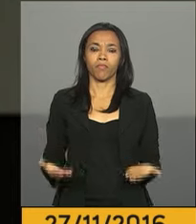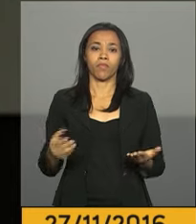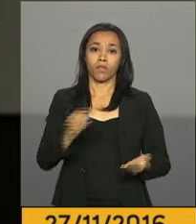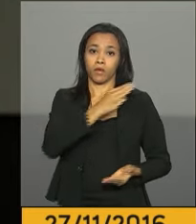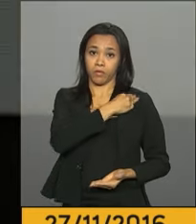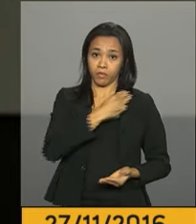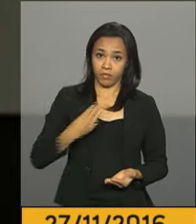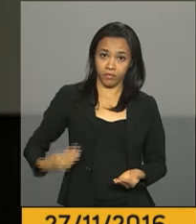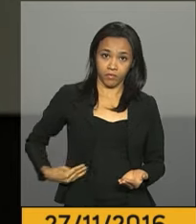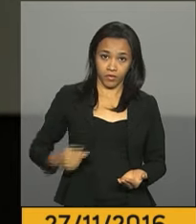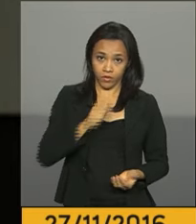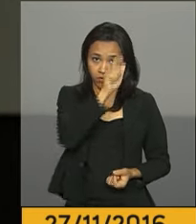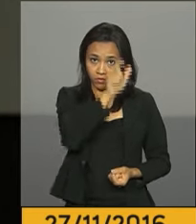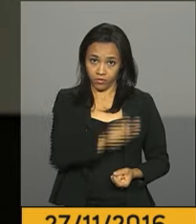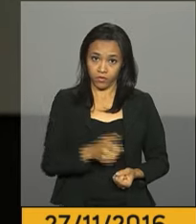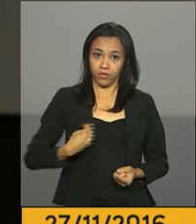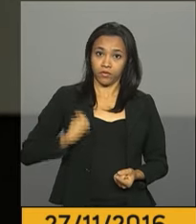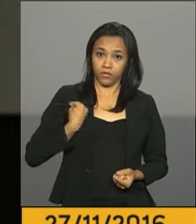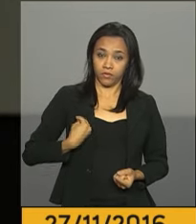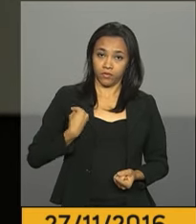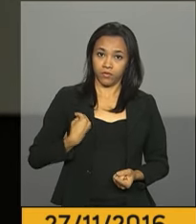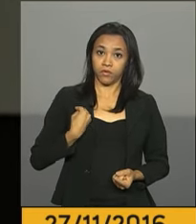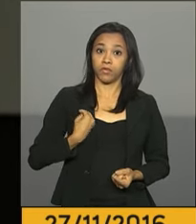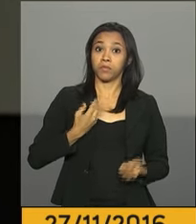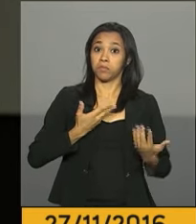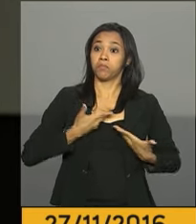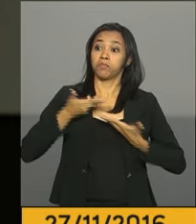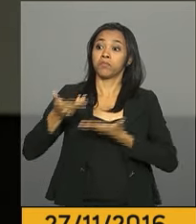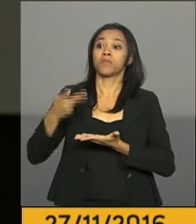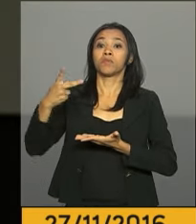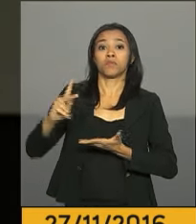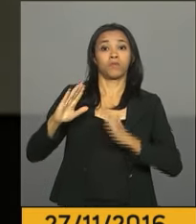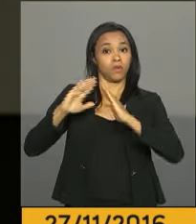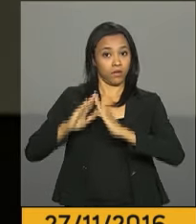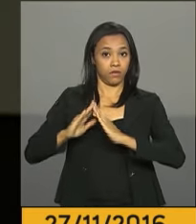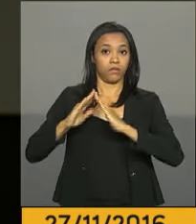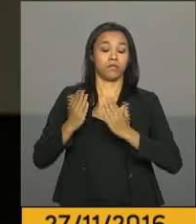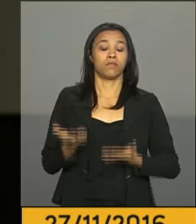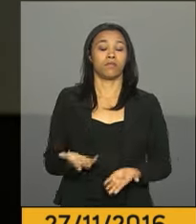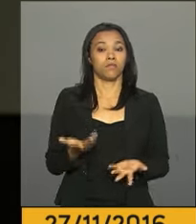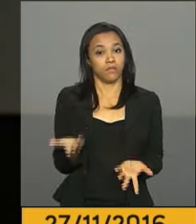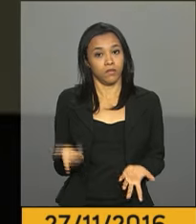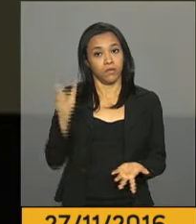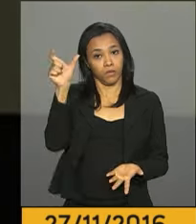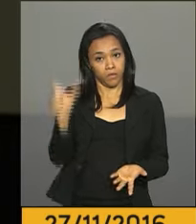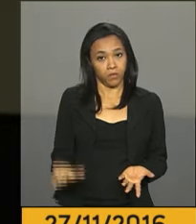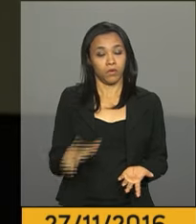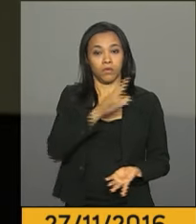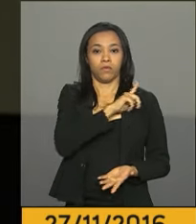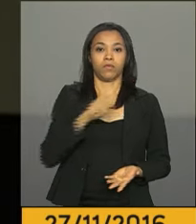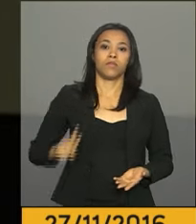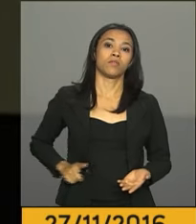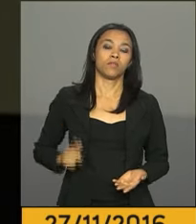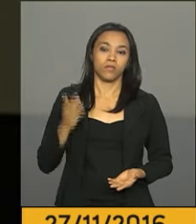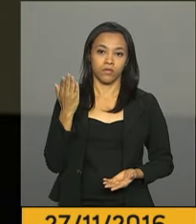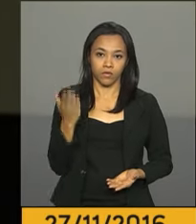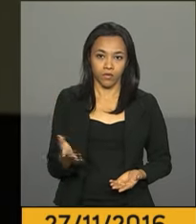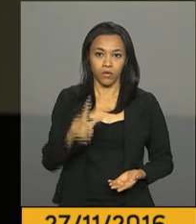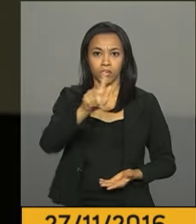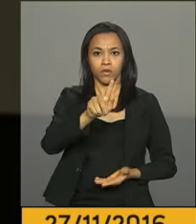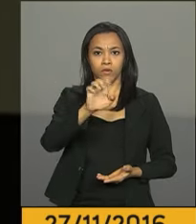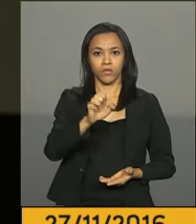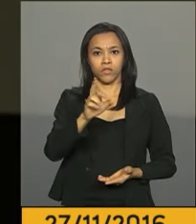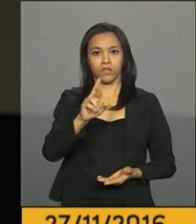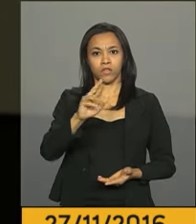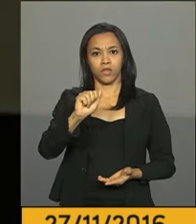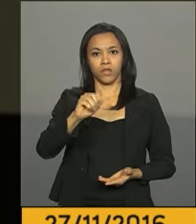Gebran Bassil, na sua casa. O governador Geraldo Alckmin tem como